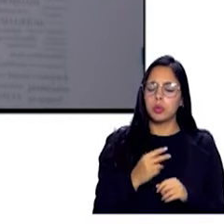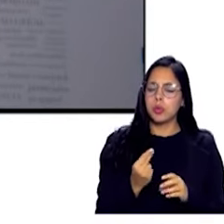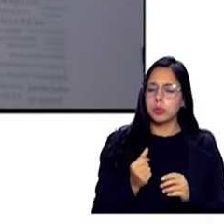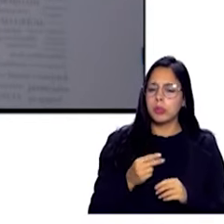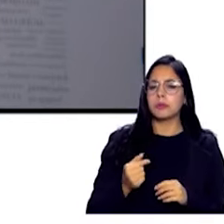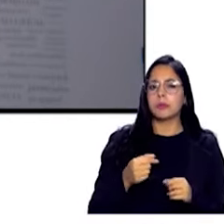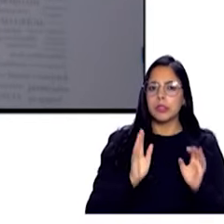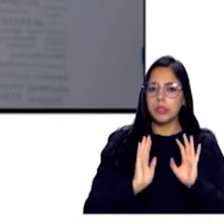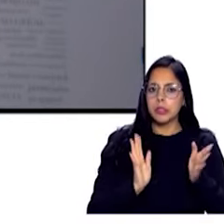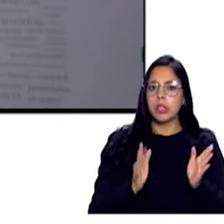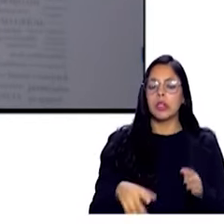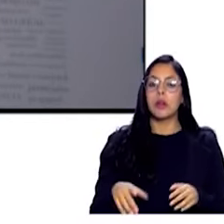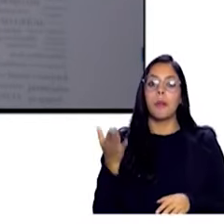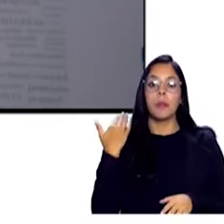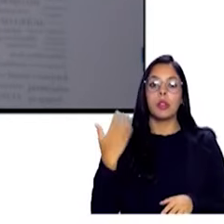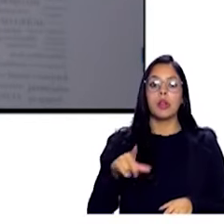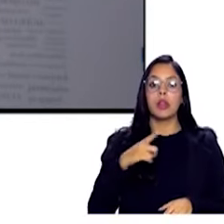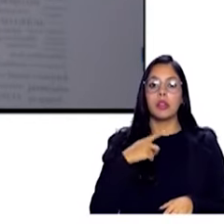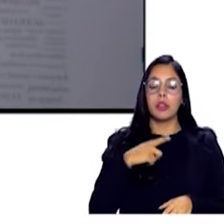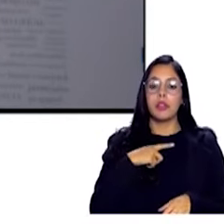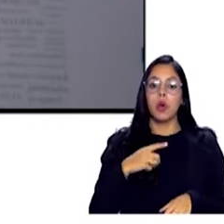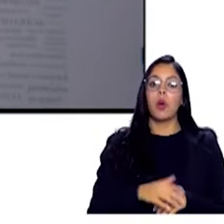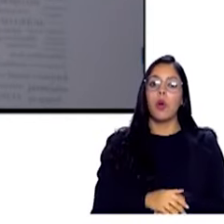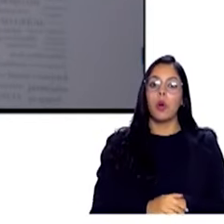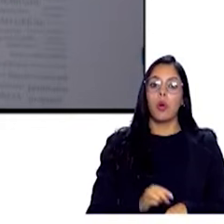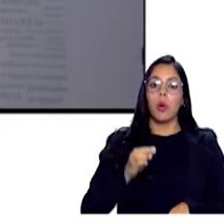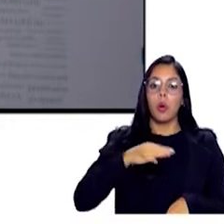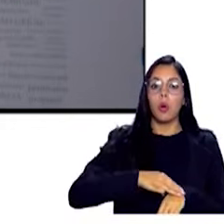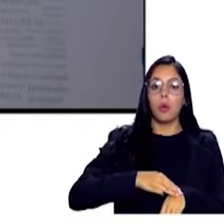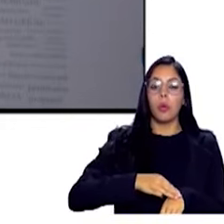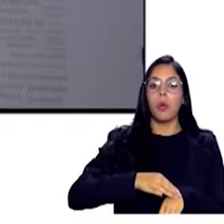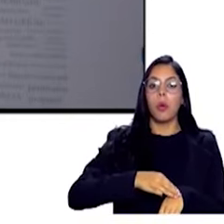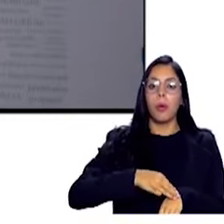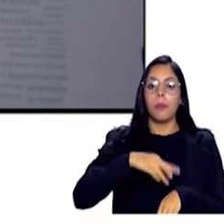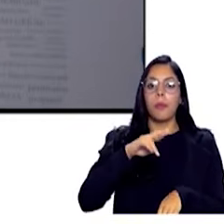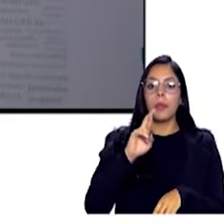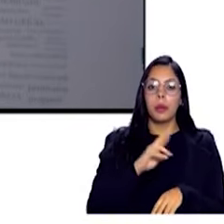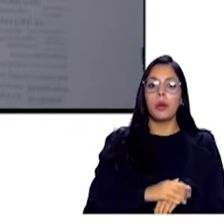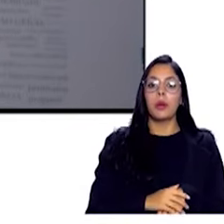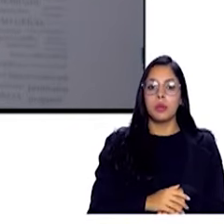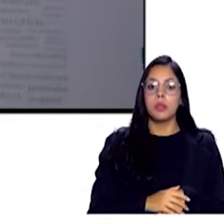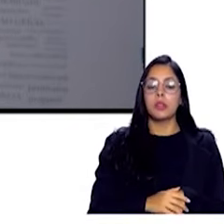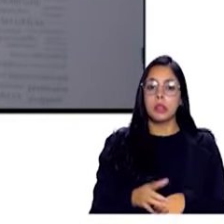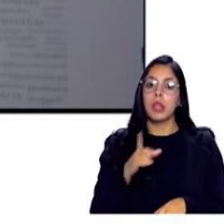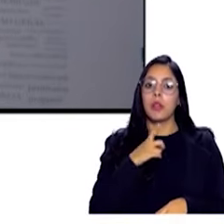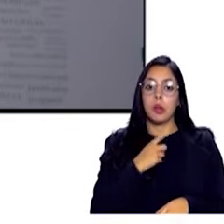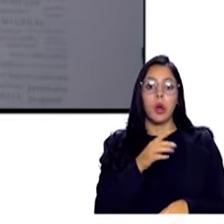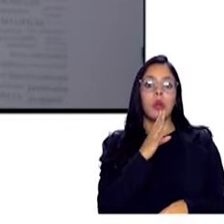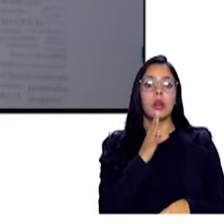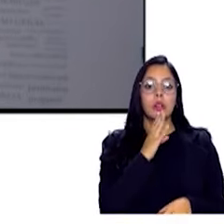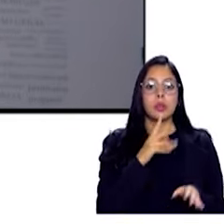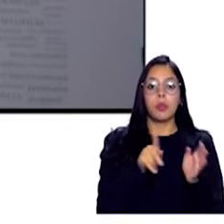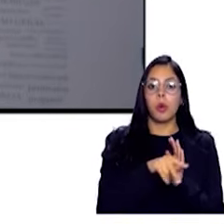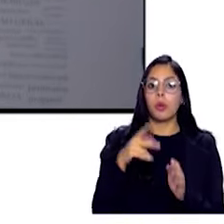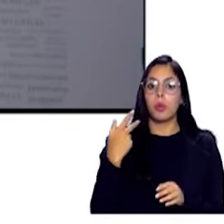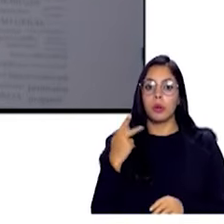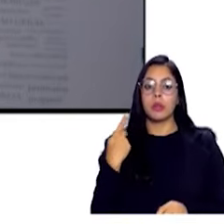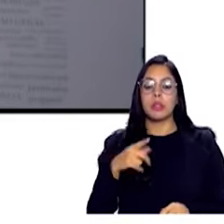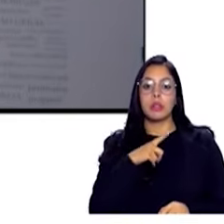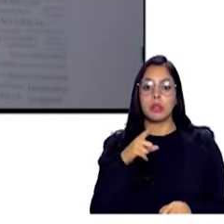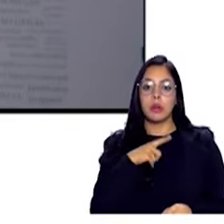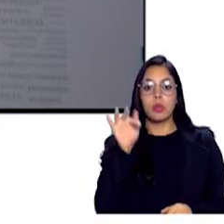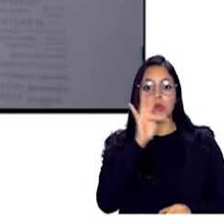que eu fui atrás dos dos conhecimentos dele já inciamos titular da Universidade